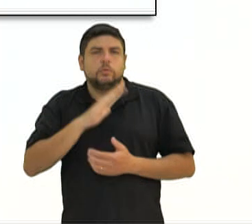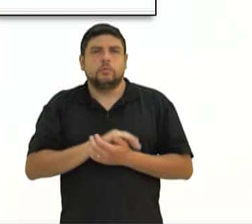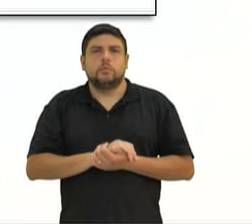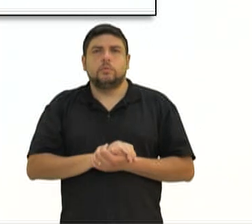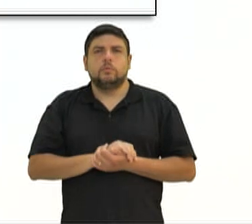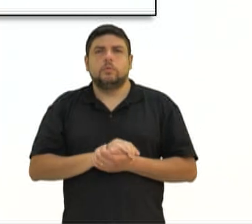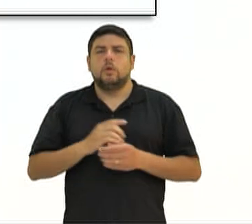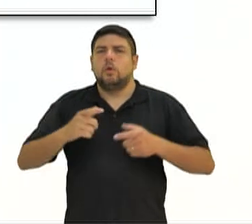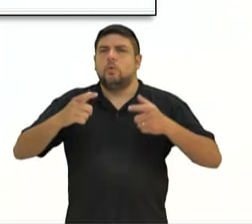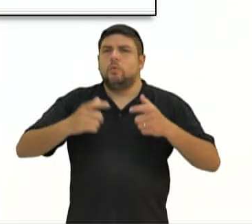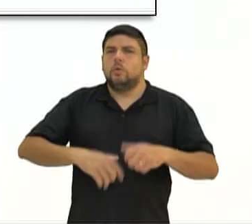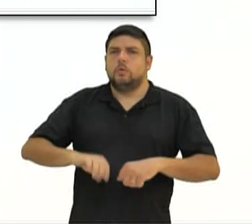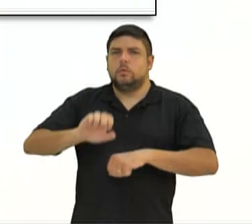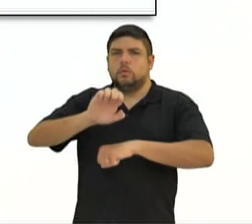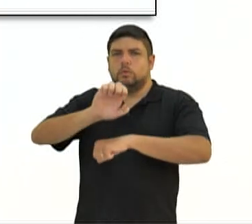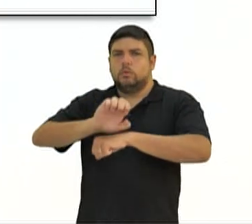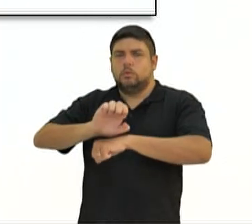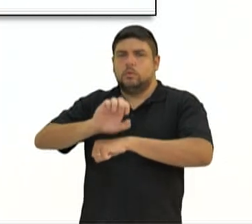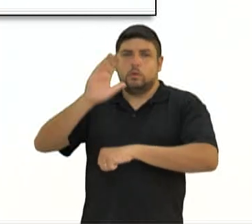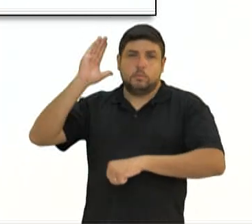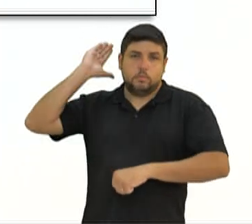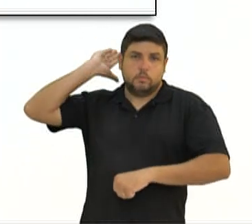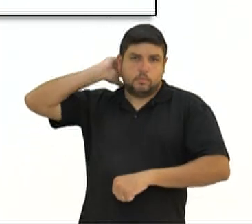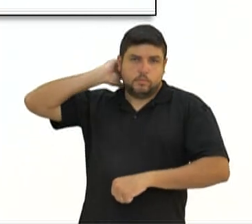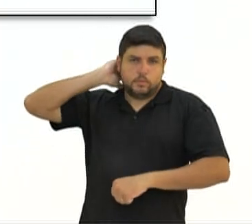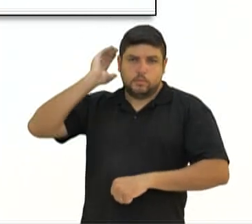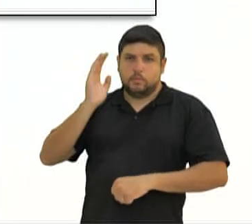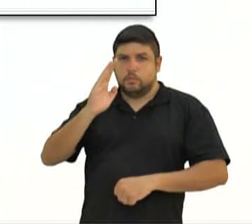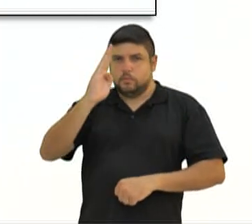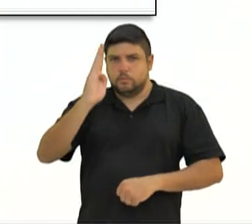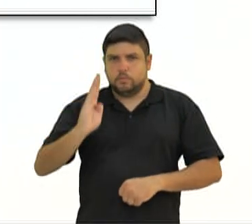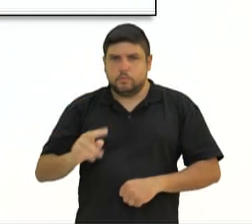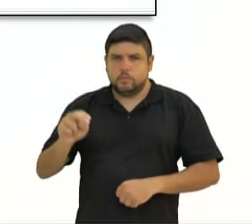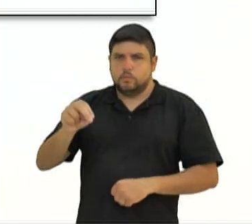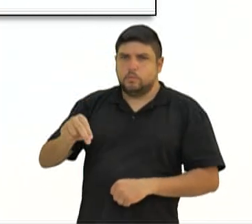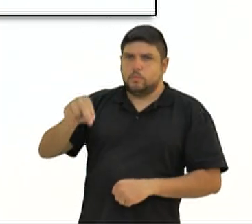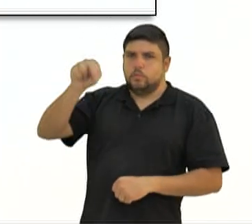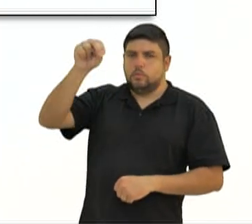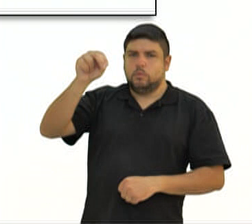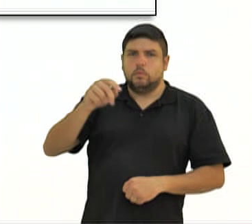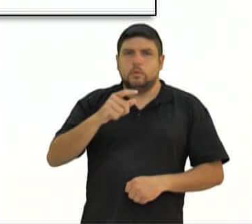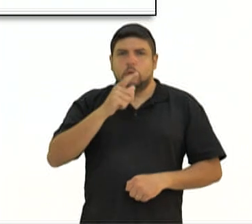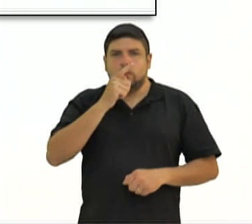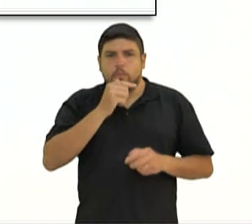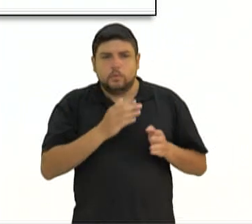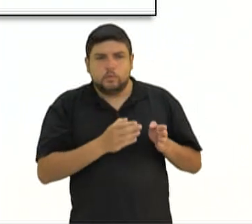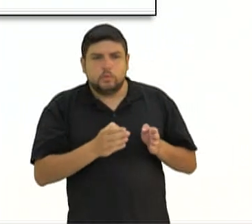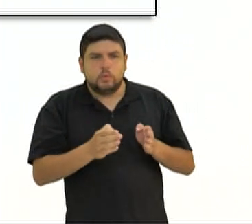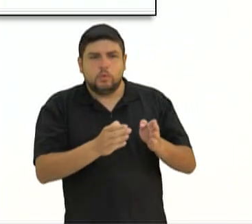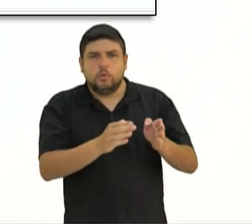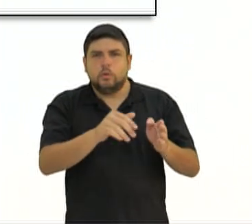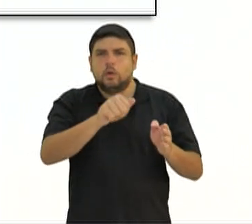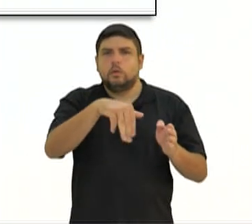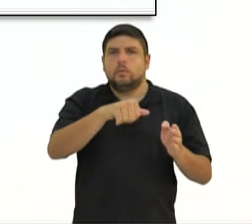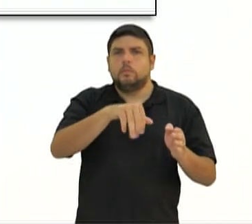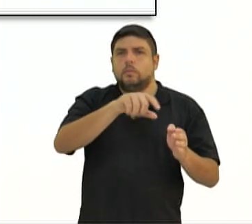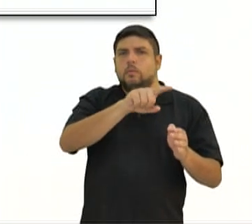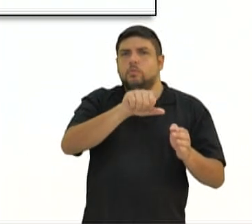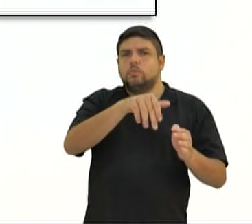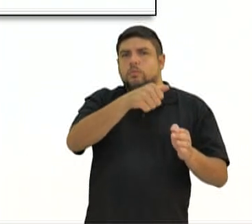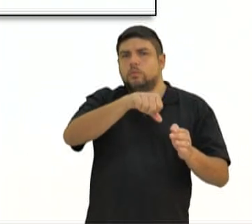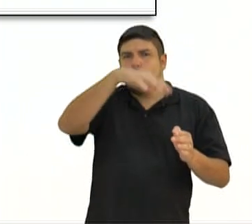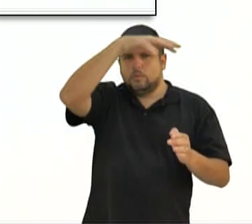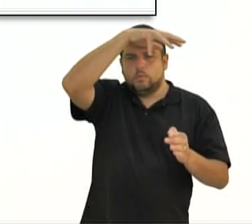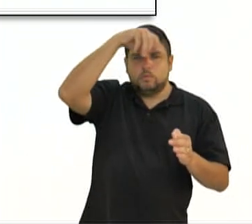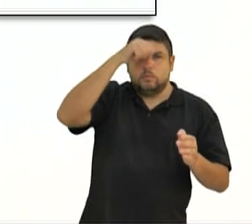do Pará, norte do Brasil, cercada pelos rios Amazonas e Tocantins e